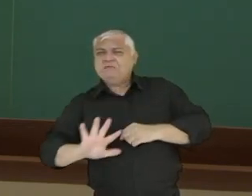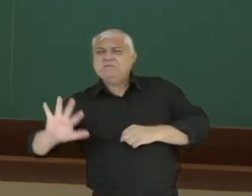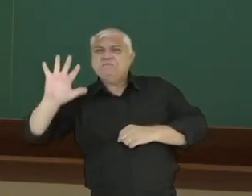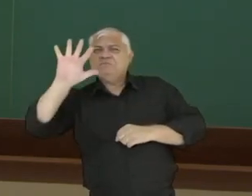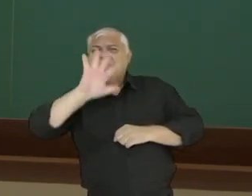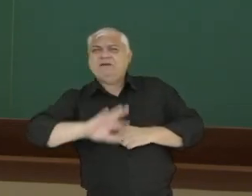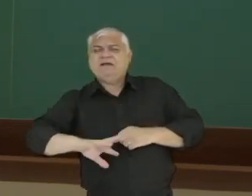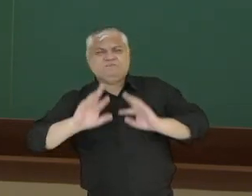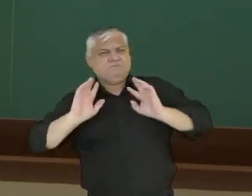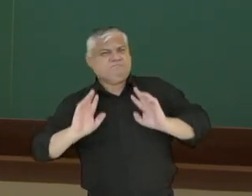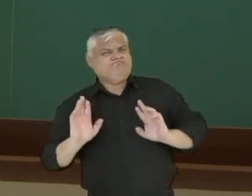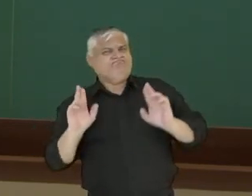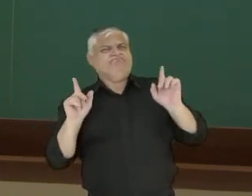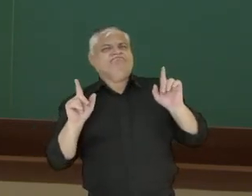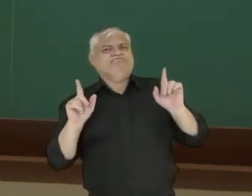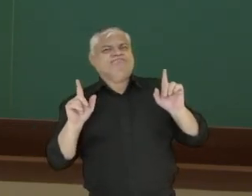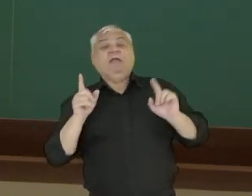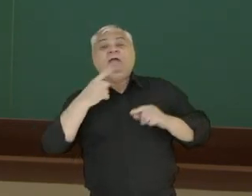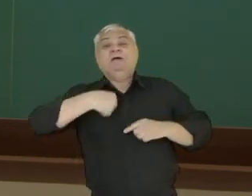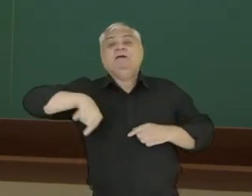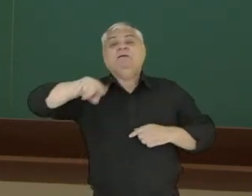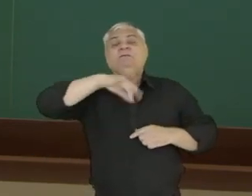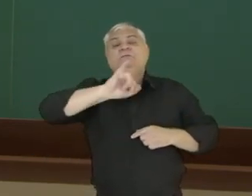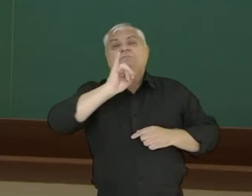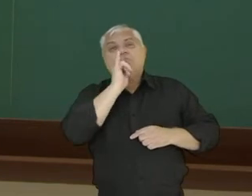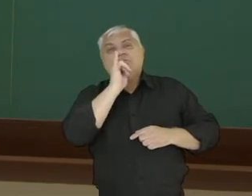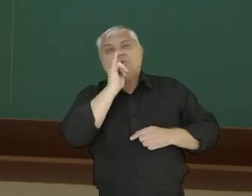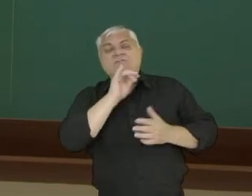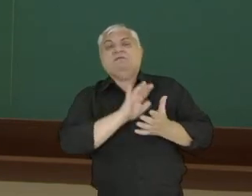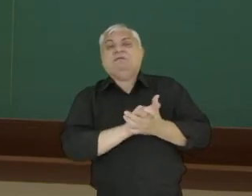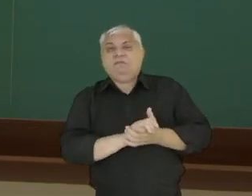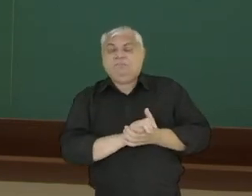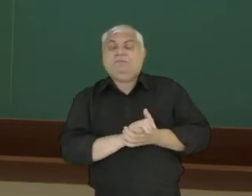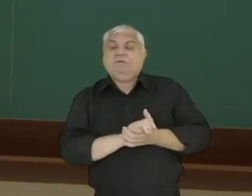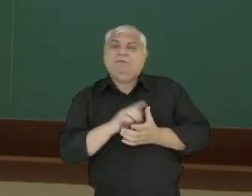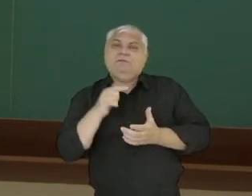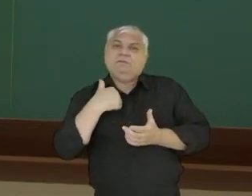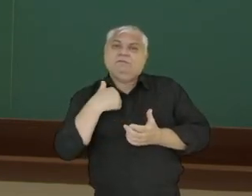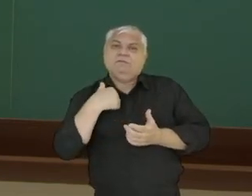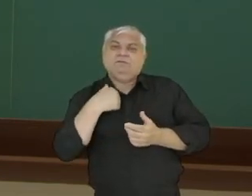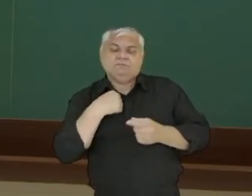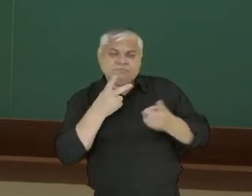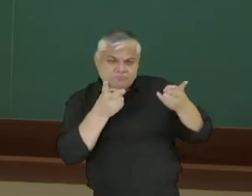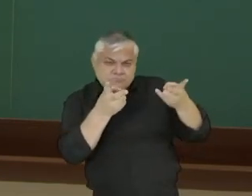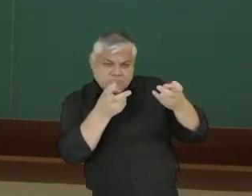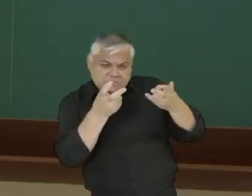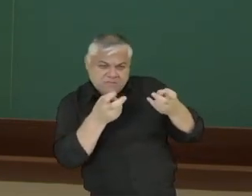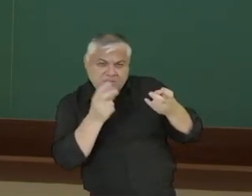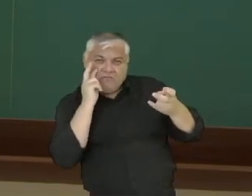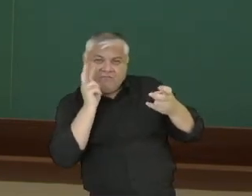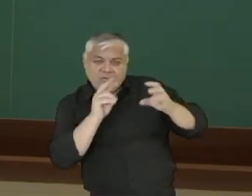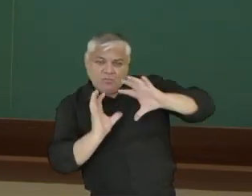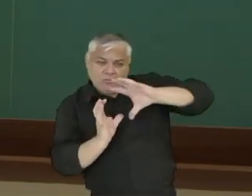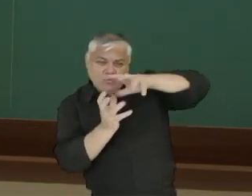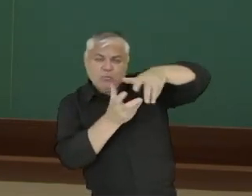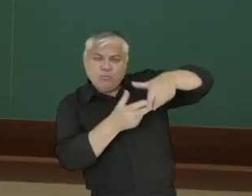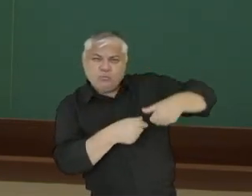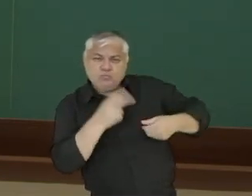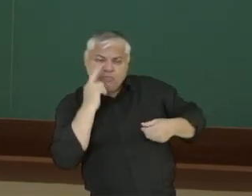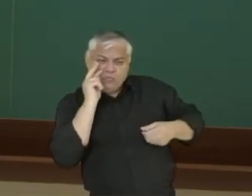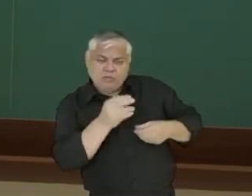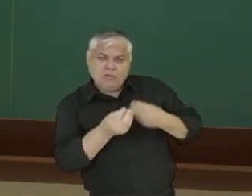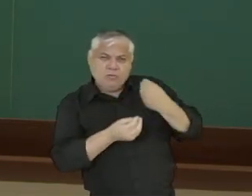pouco diferente. Para nós, de acordo com a nossa forma de enxergar o mundo e de